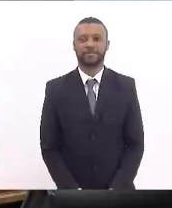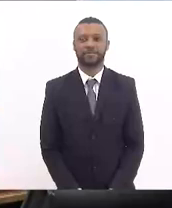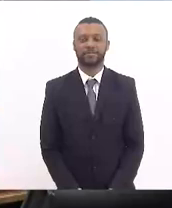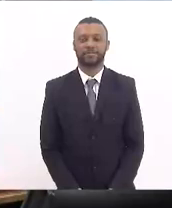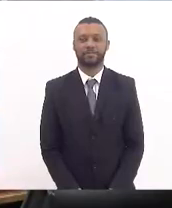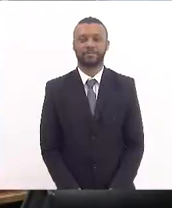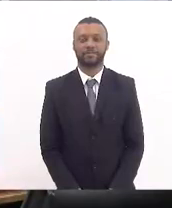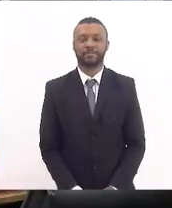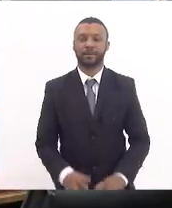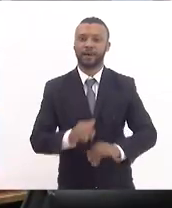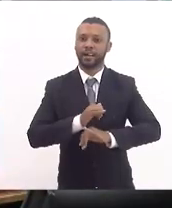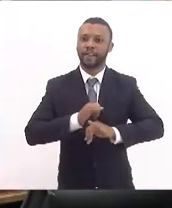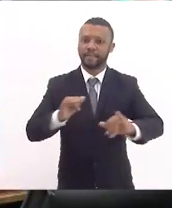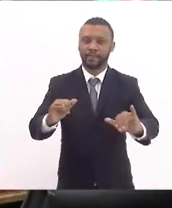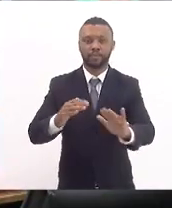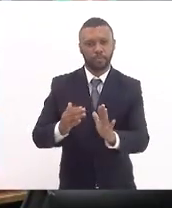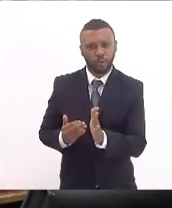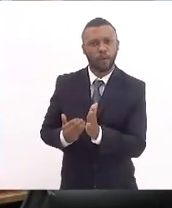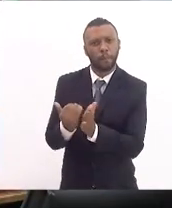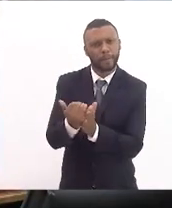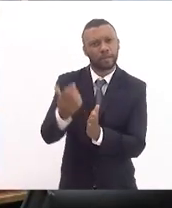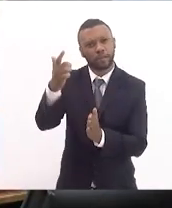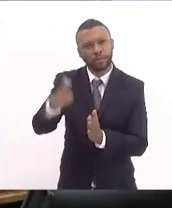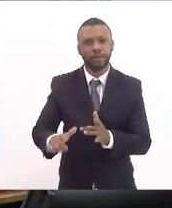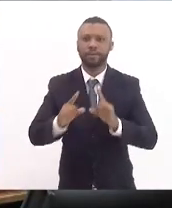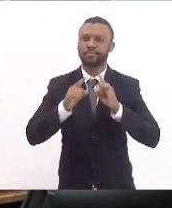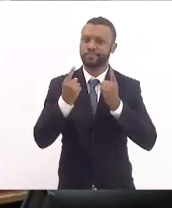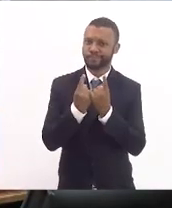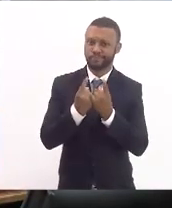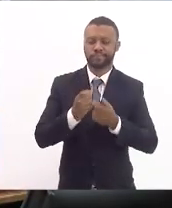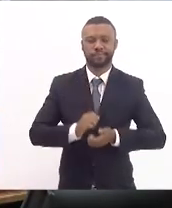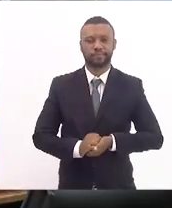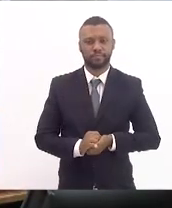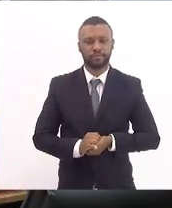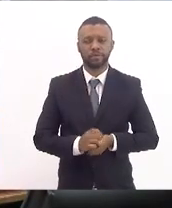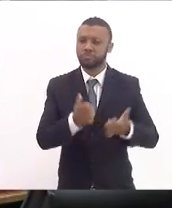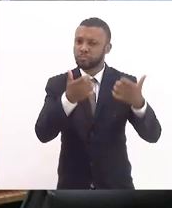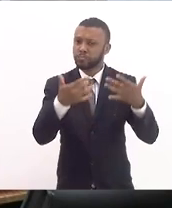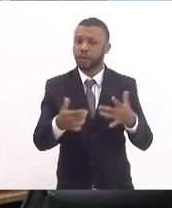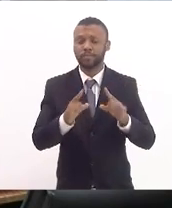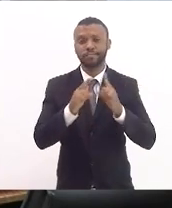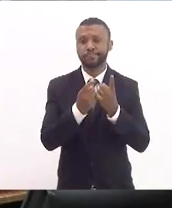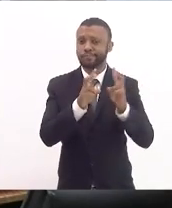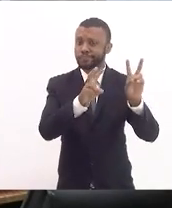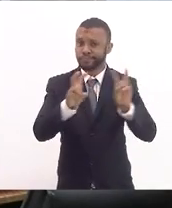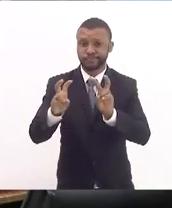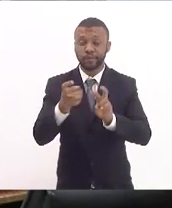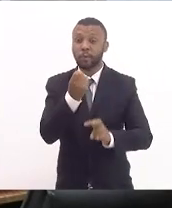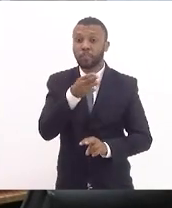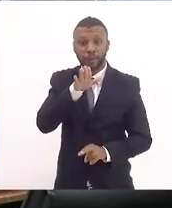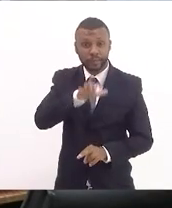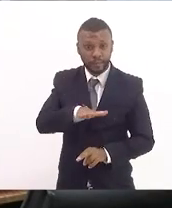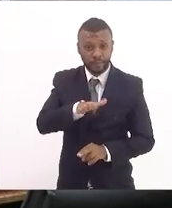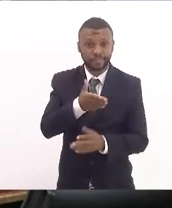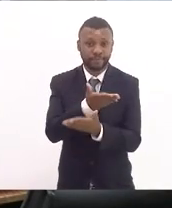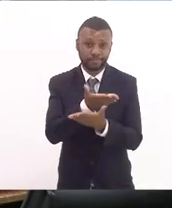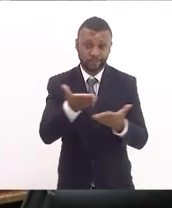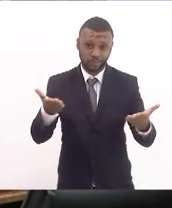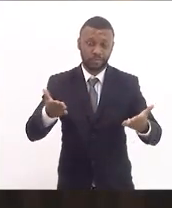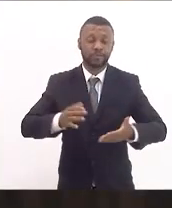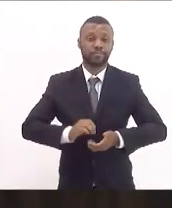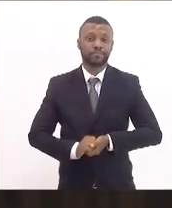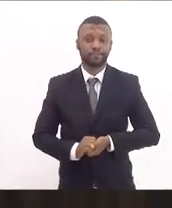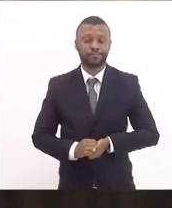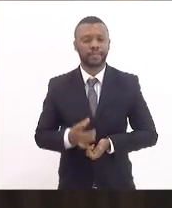e está reaberta a sessão passa-se a ordem do dia boa tarde a todas e todos boa tarde